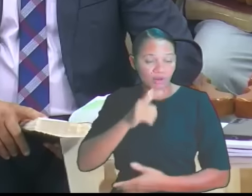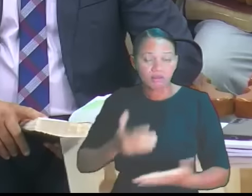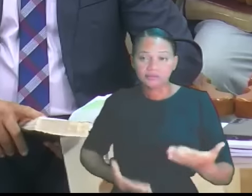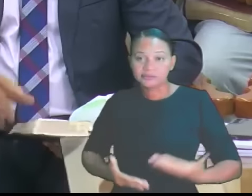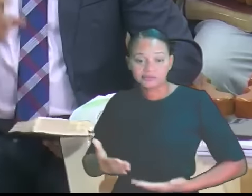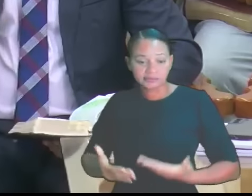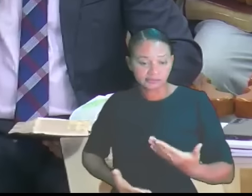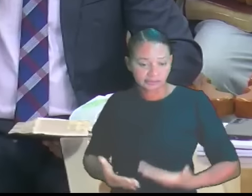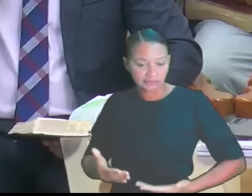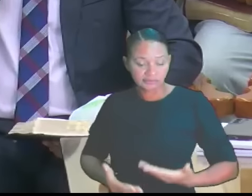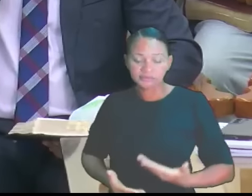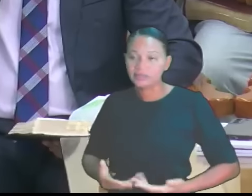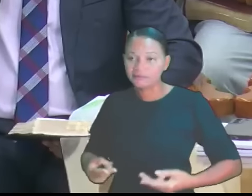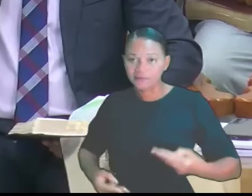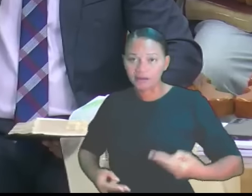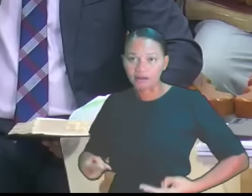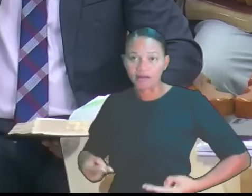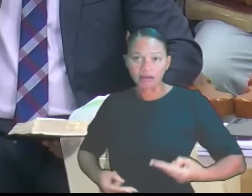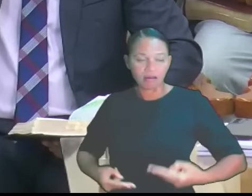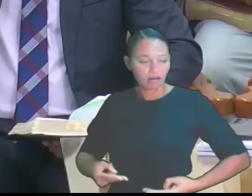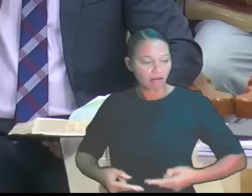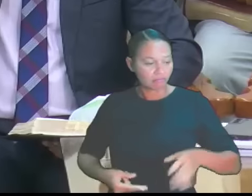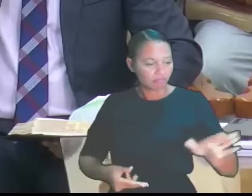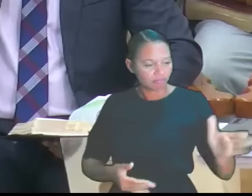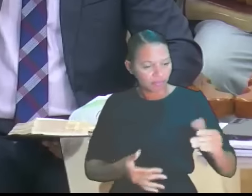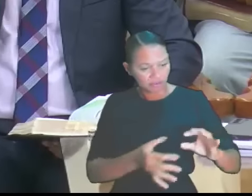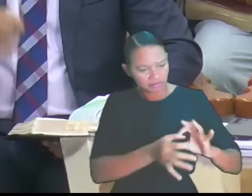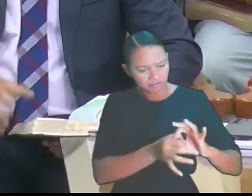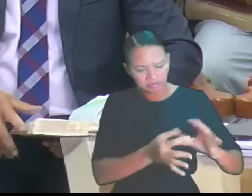mulher a Abraão. O costume da época permitia.